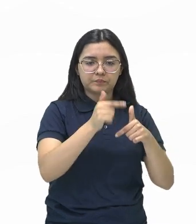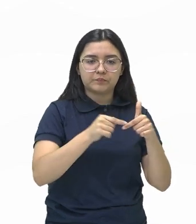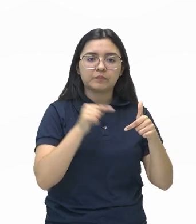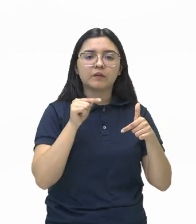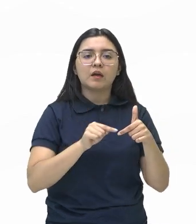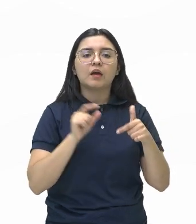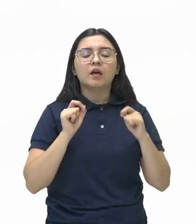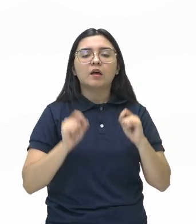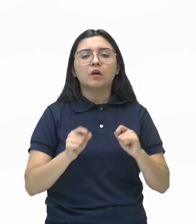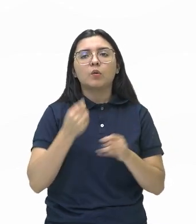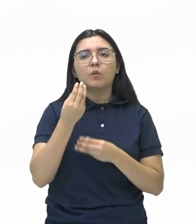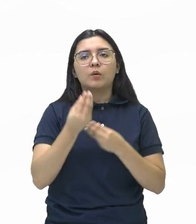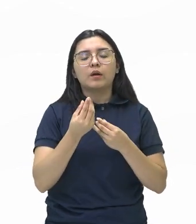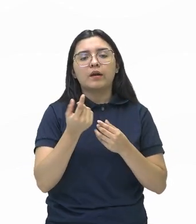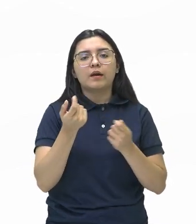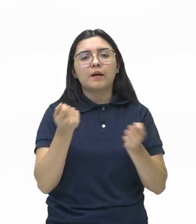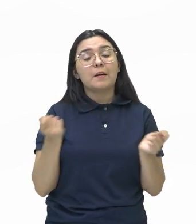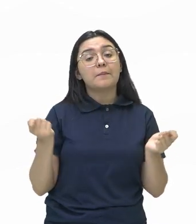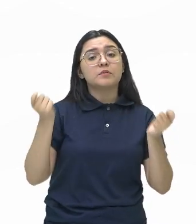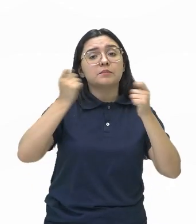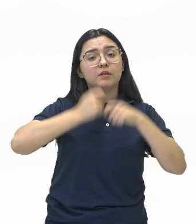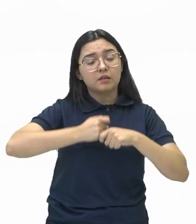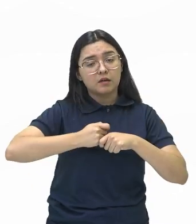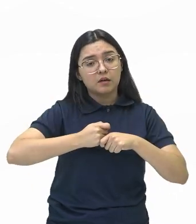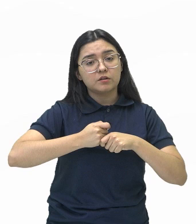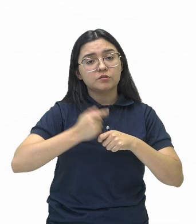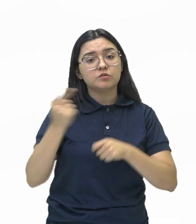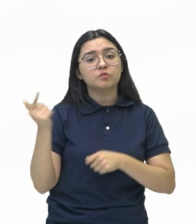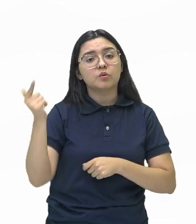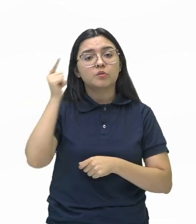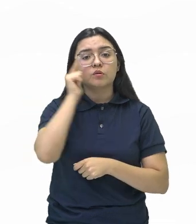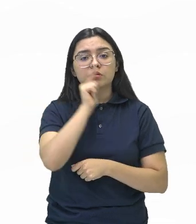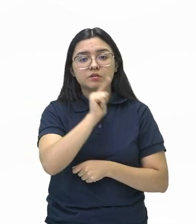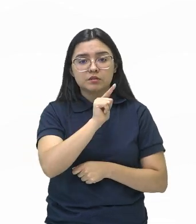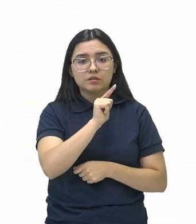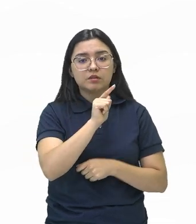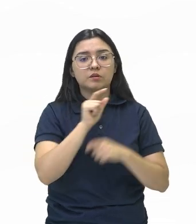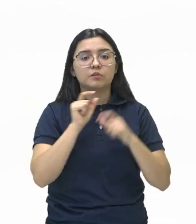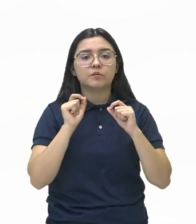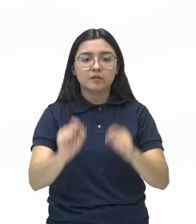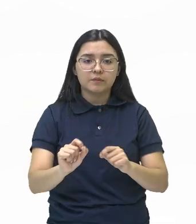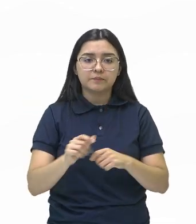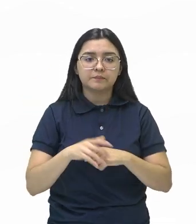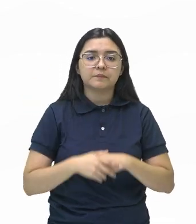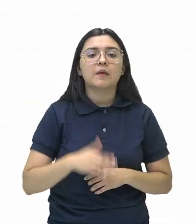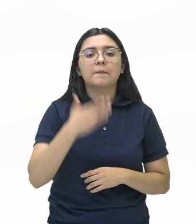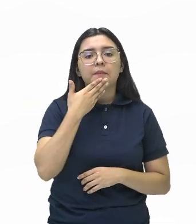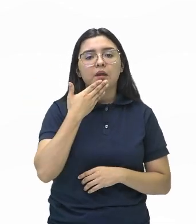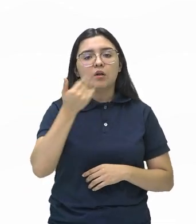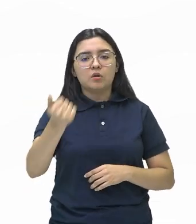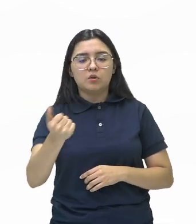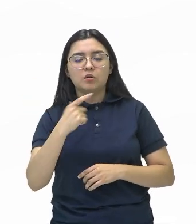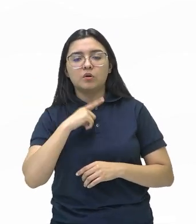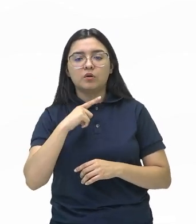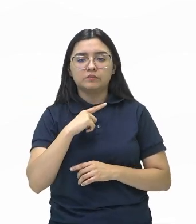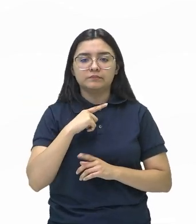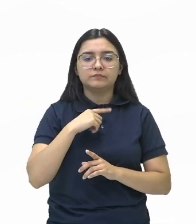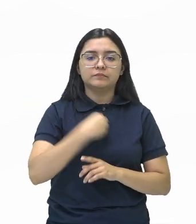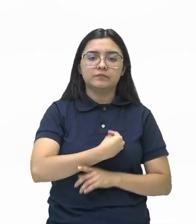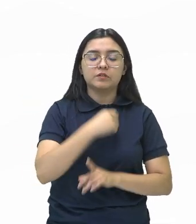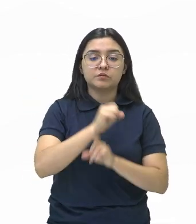maneira de se alcançar a melhoria da conjuntura social. Ou seja, o